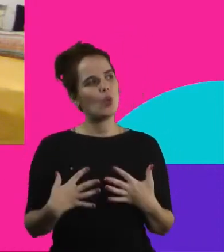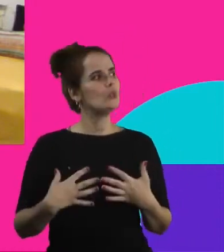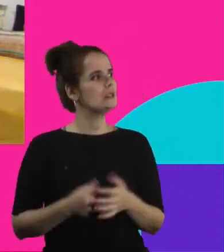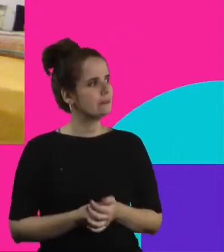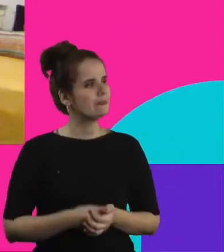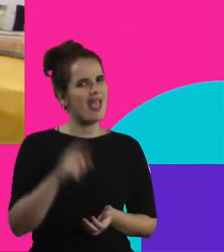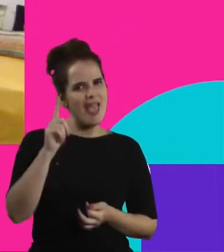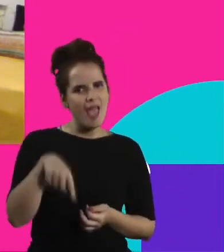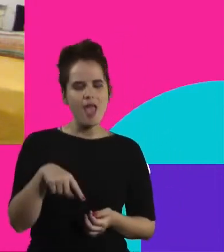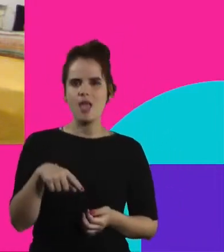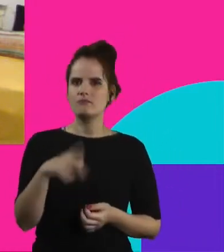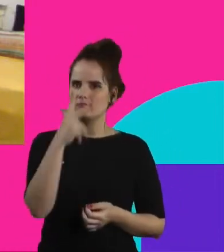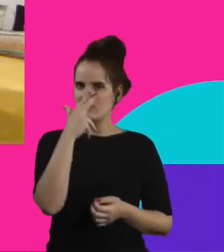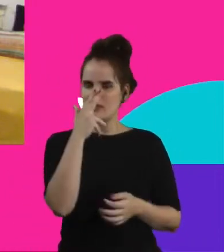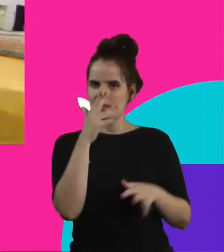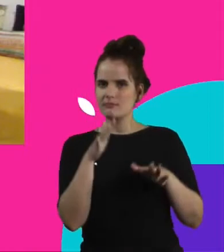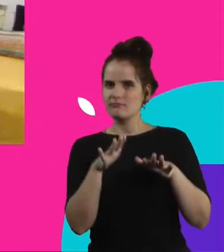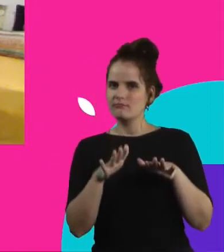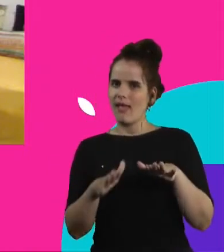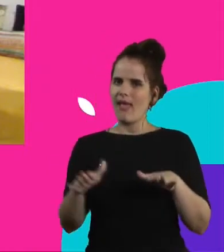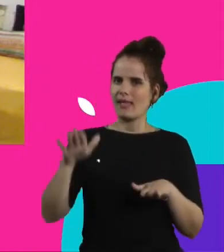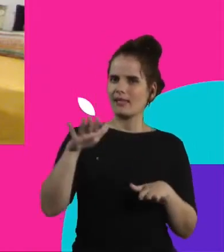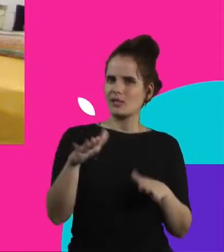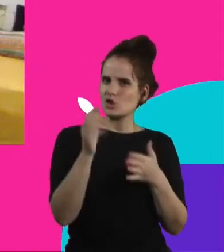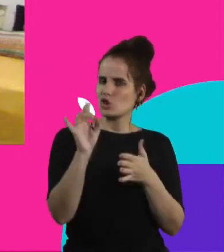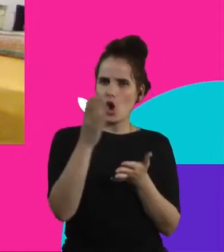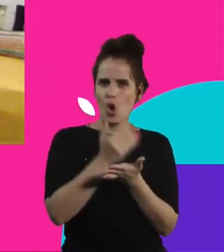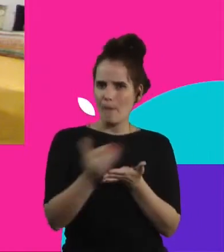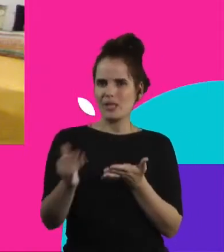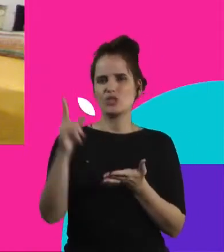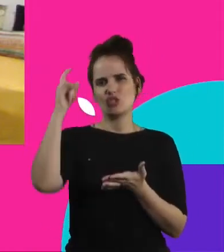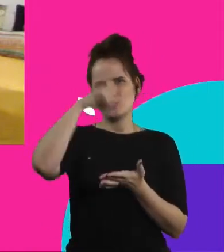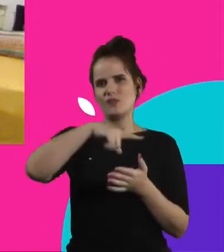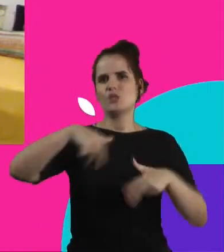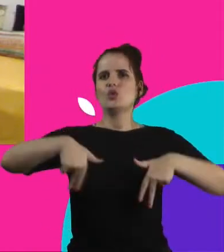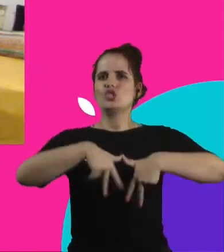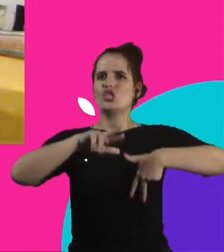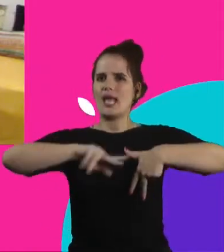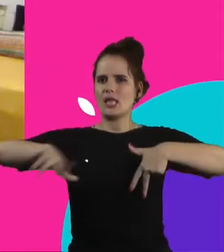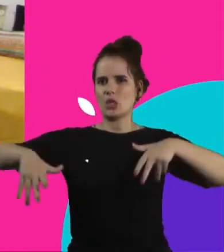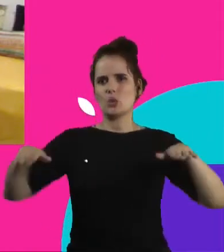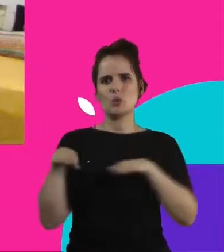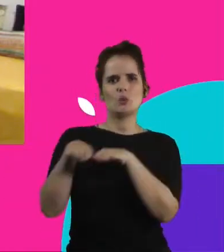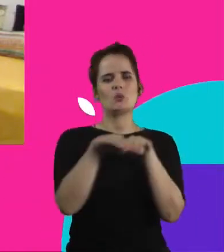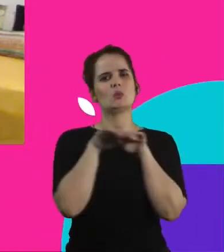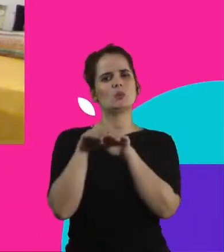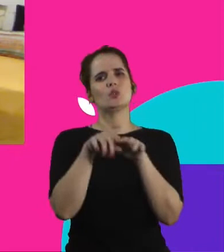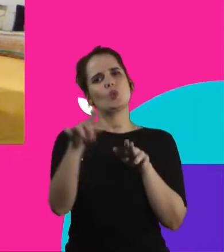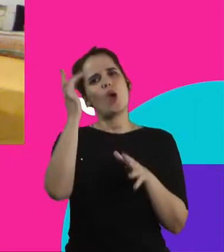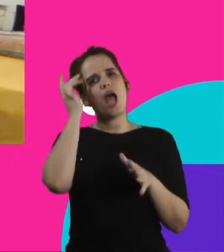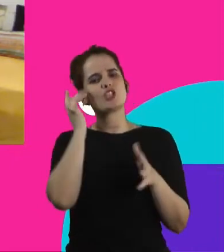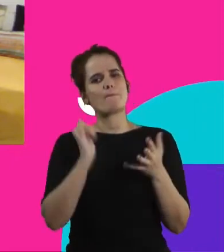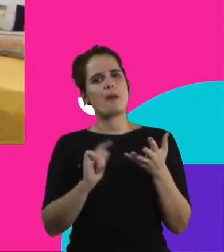de entrada que existem, né, dificuldades dessa equidade de gênero? Ou que outros fatores, assim, você identifica